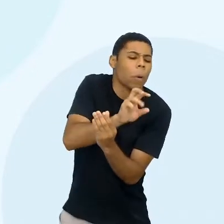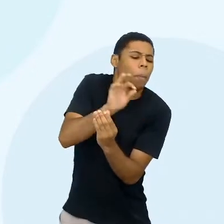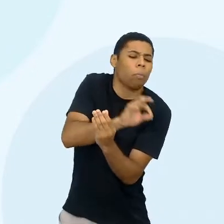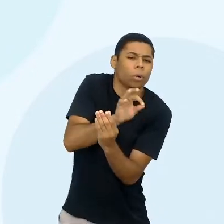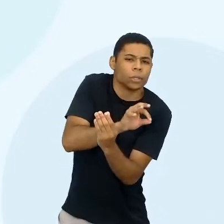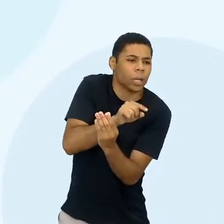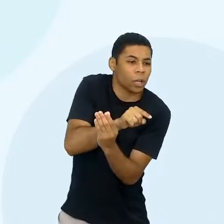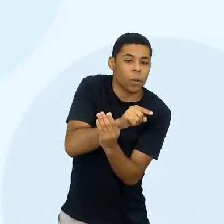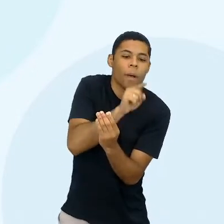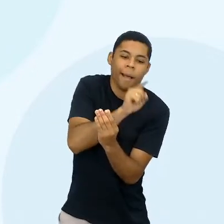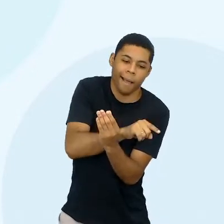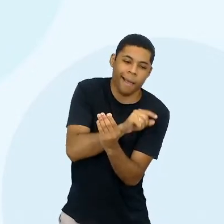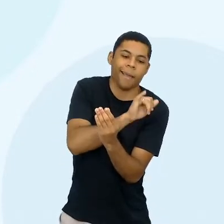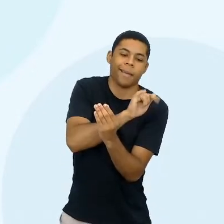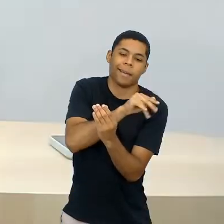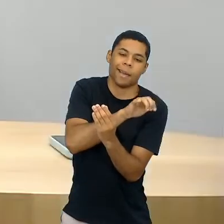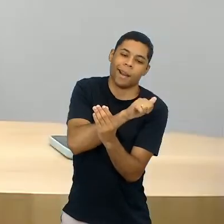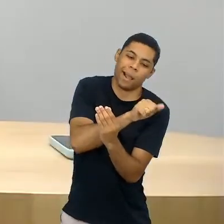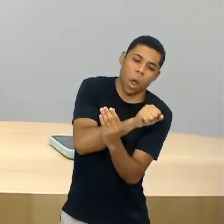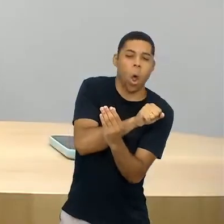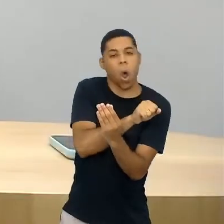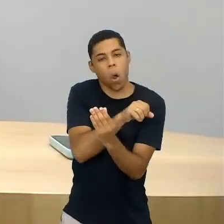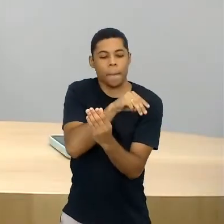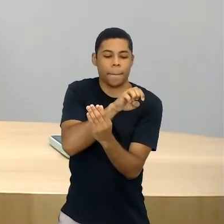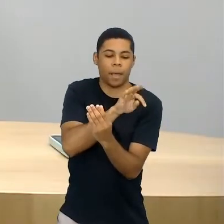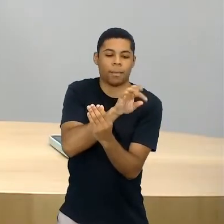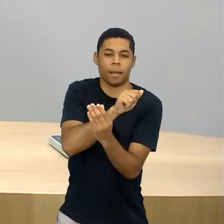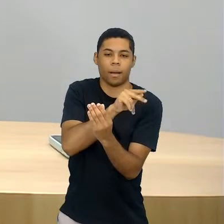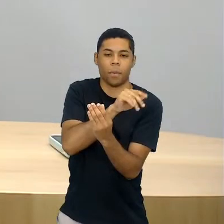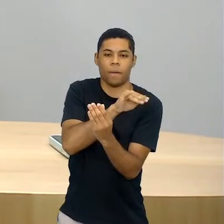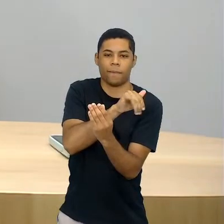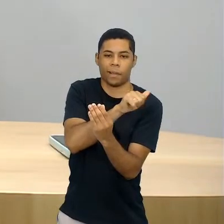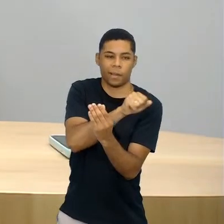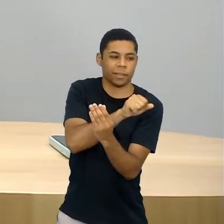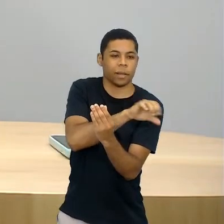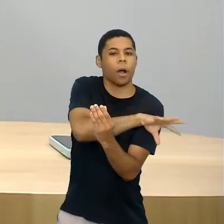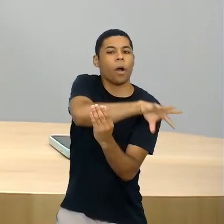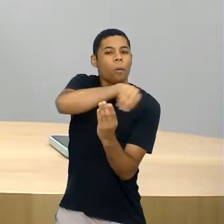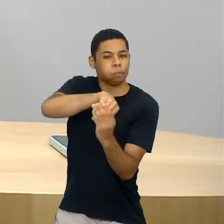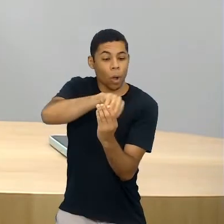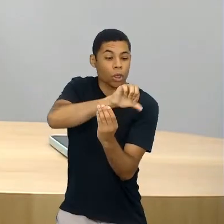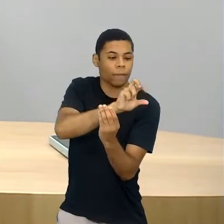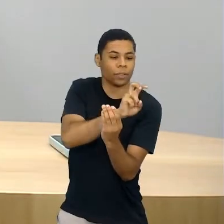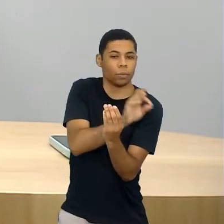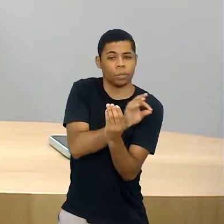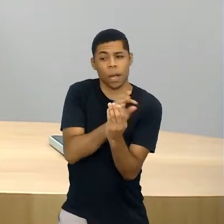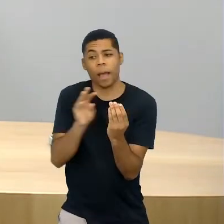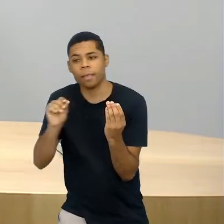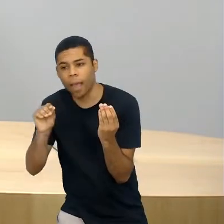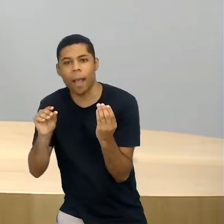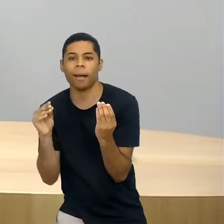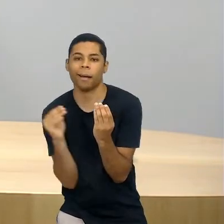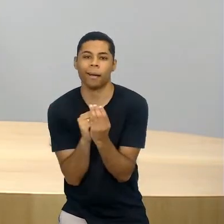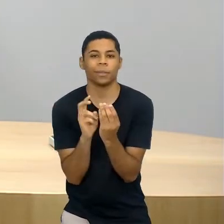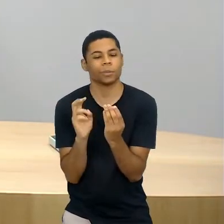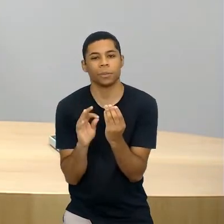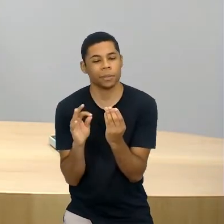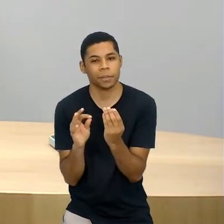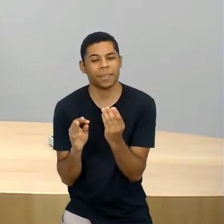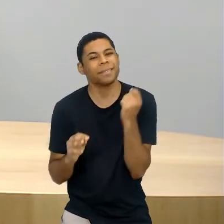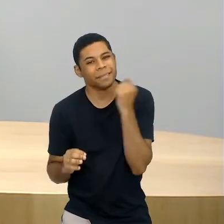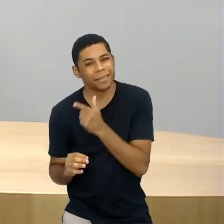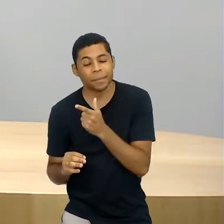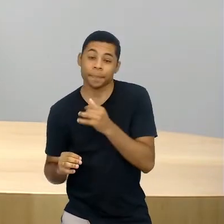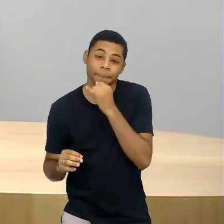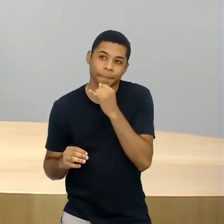ou metamórficas. E olha que interessante a gente falar isso, né? Porque nós utilizamos aí combustíveis fósseis que